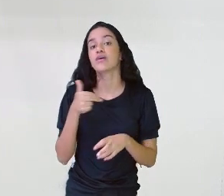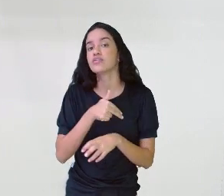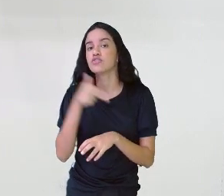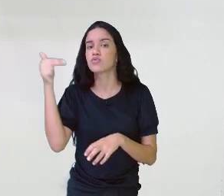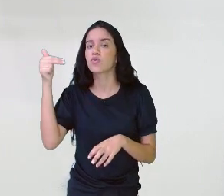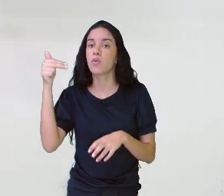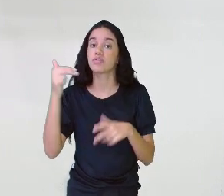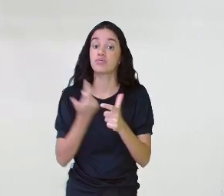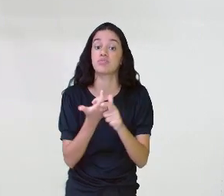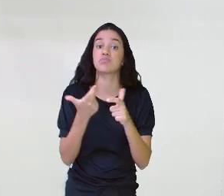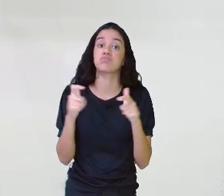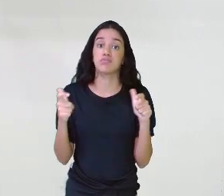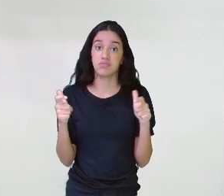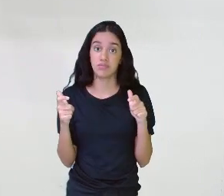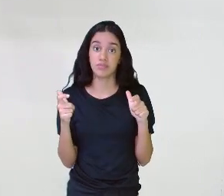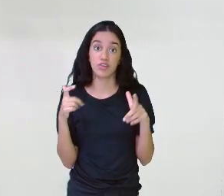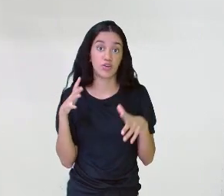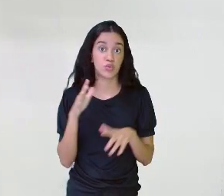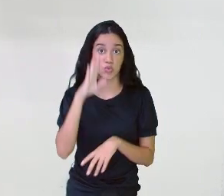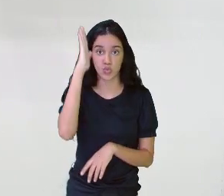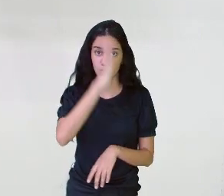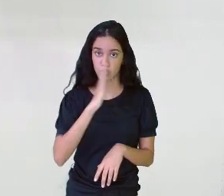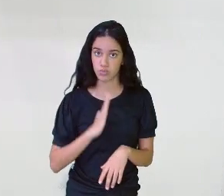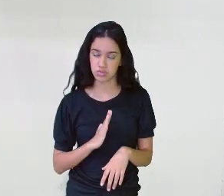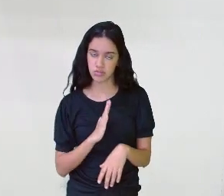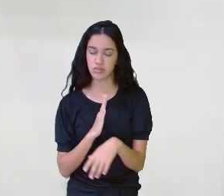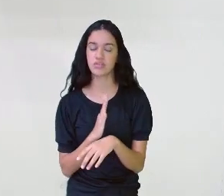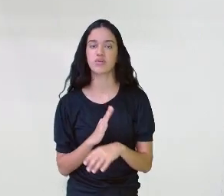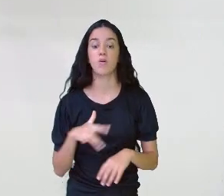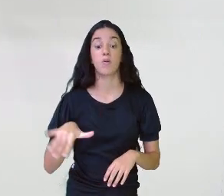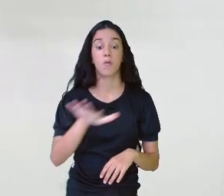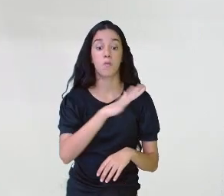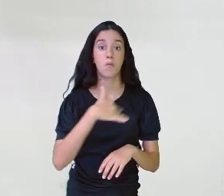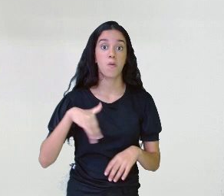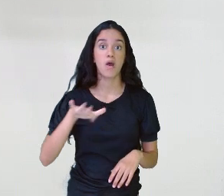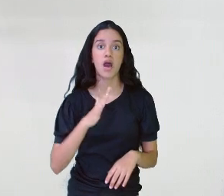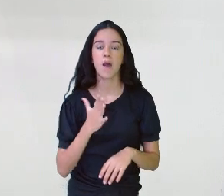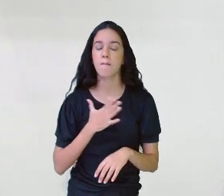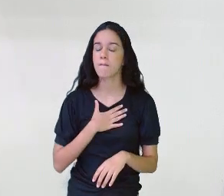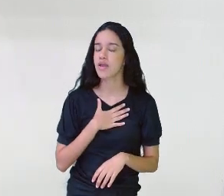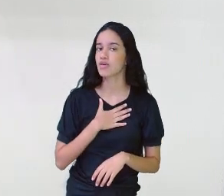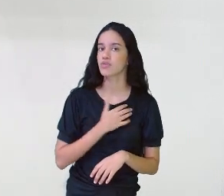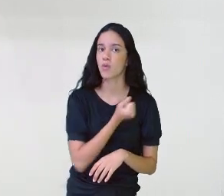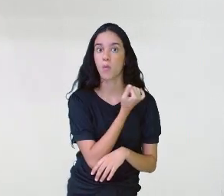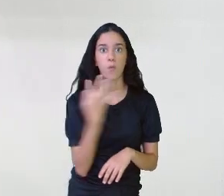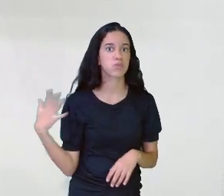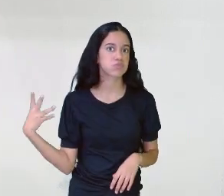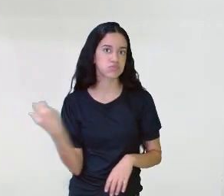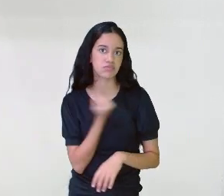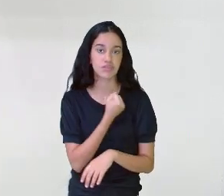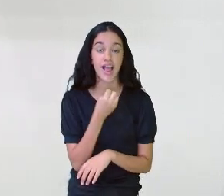a maior região do Brasil, com uma área de, meu Deus, quantos números?